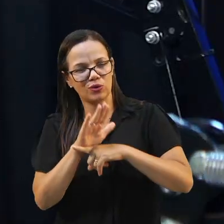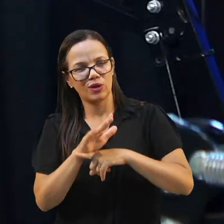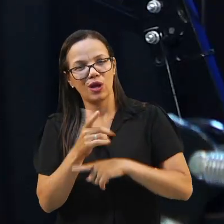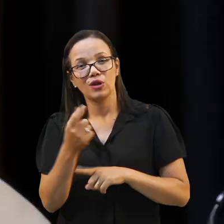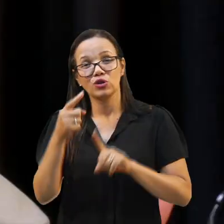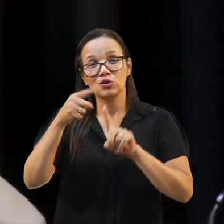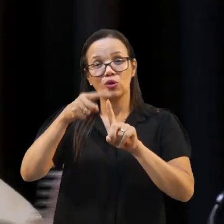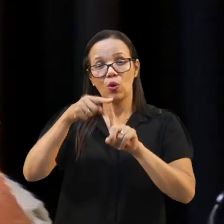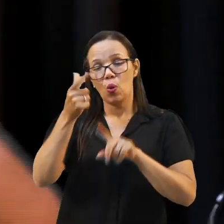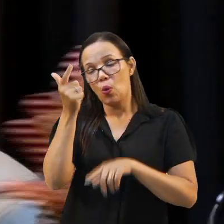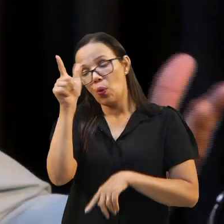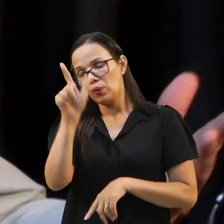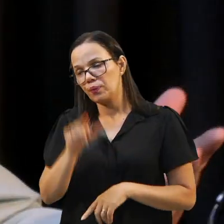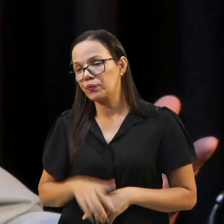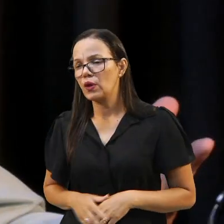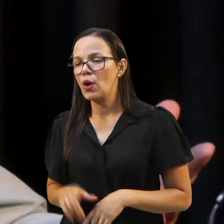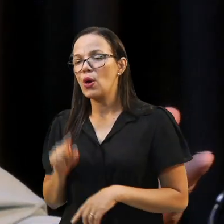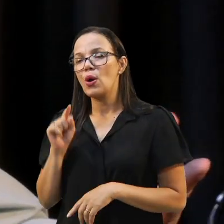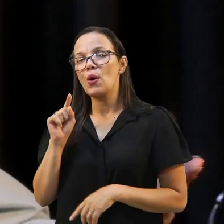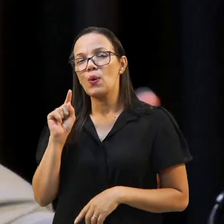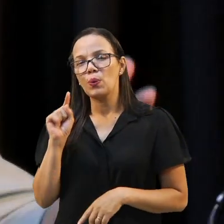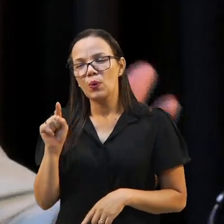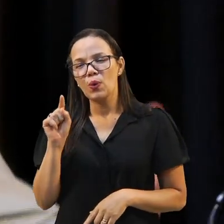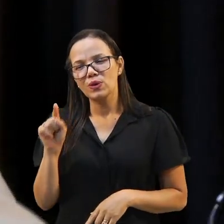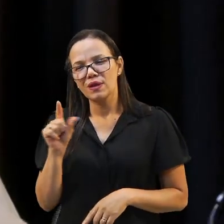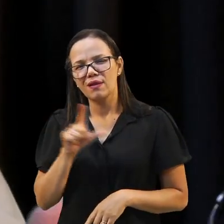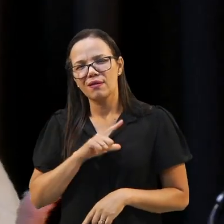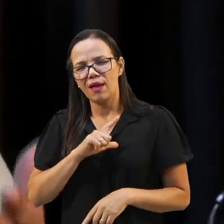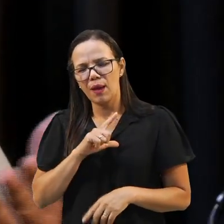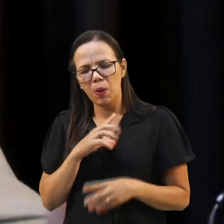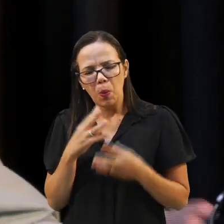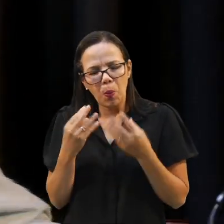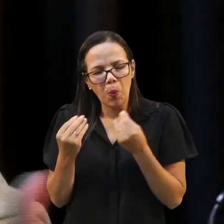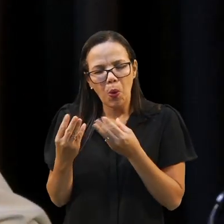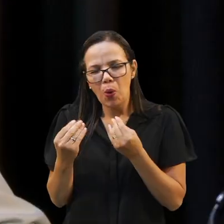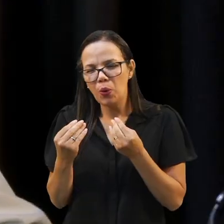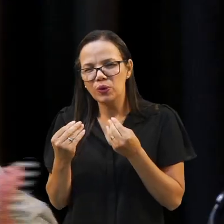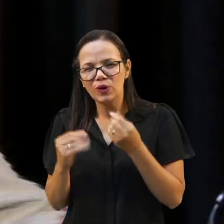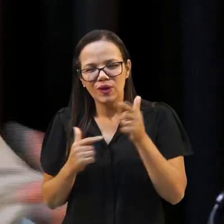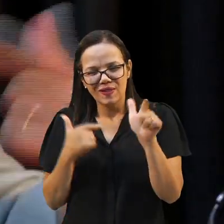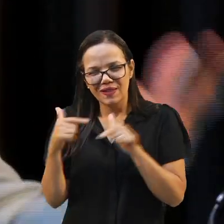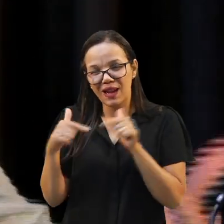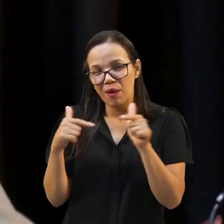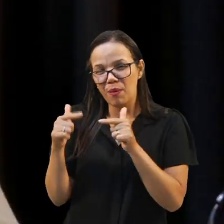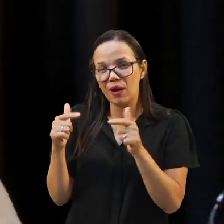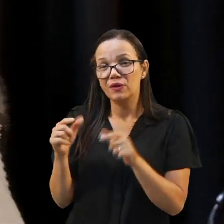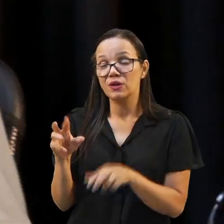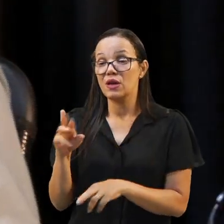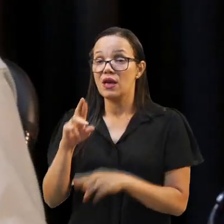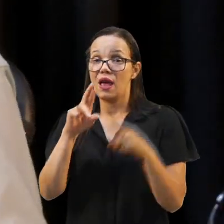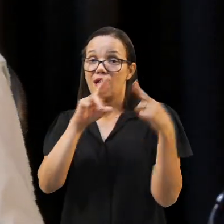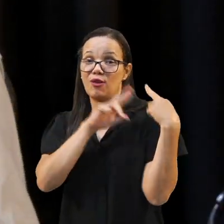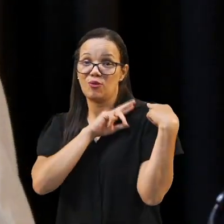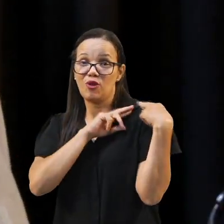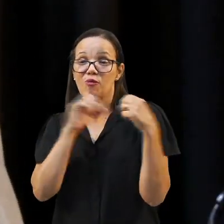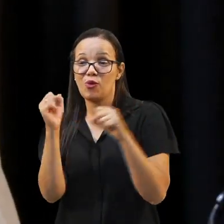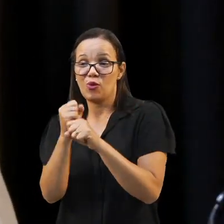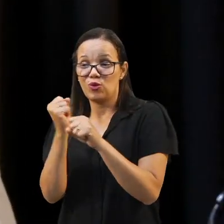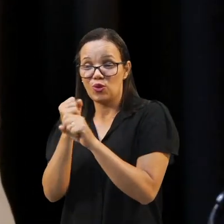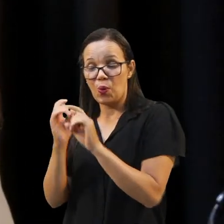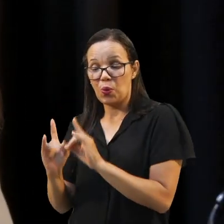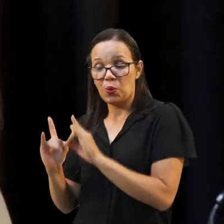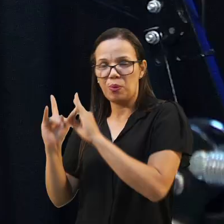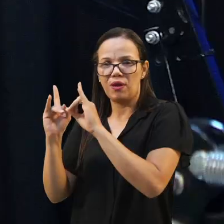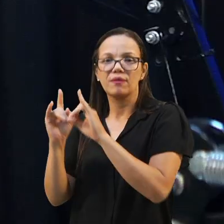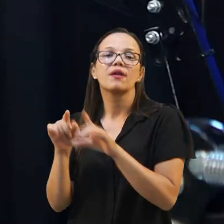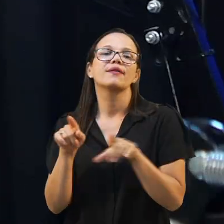professor Renato teve múltiplas funções aqui. E foi um dos responsáveis pela construção desse prédio. Também, né?